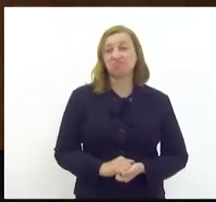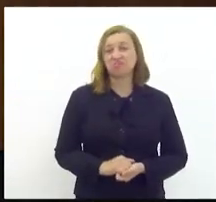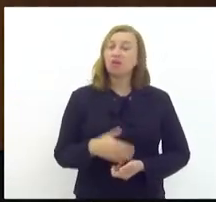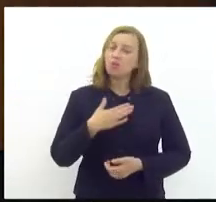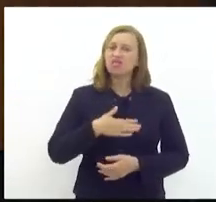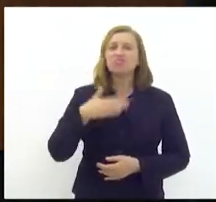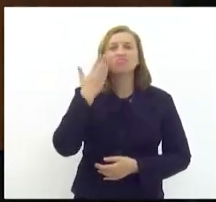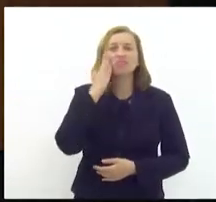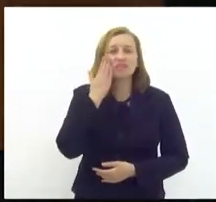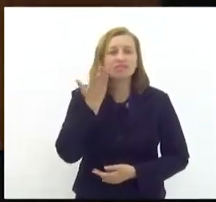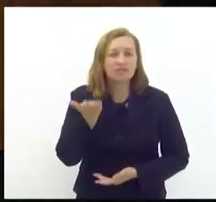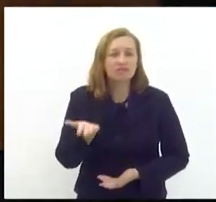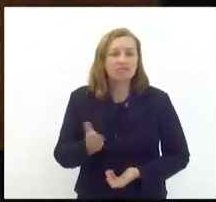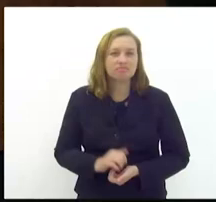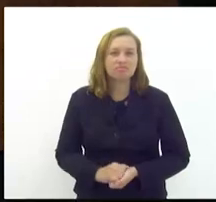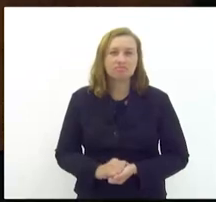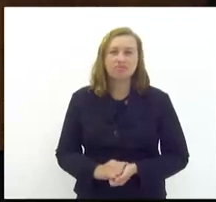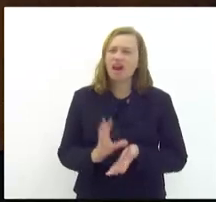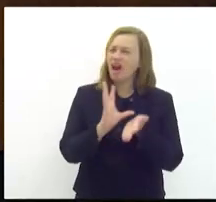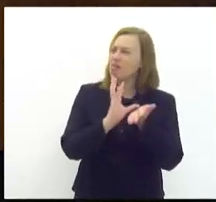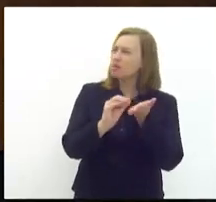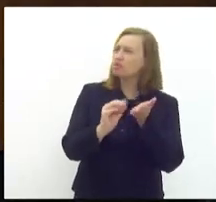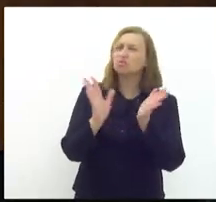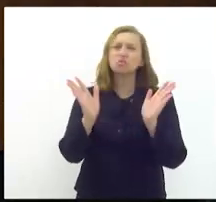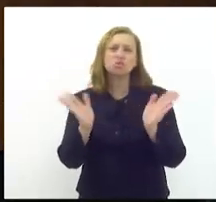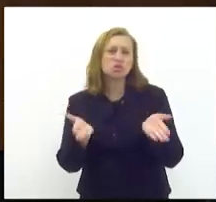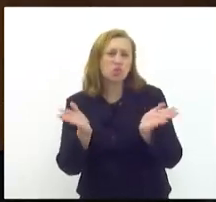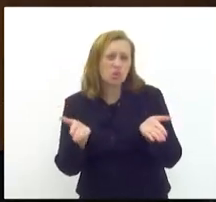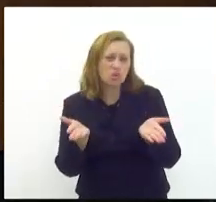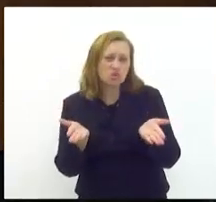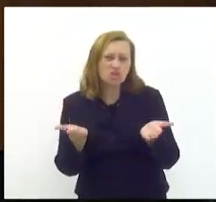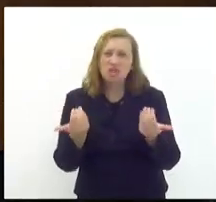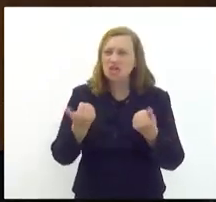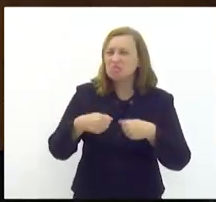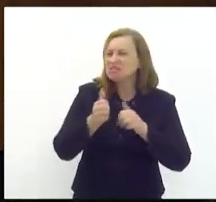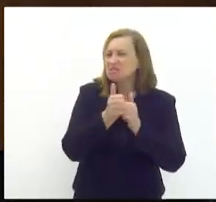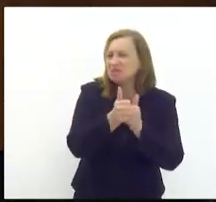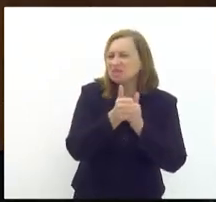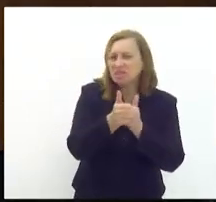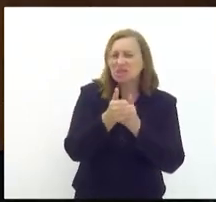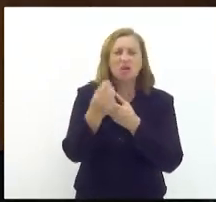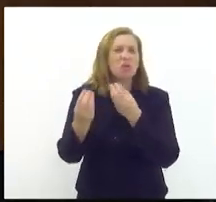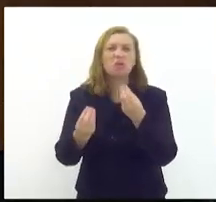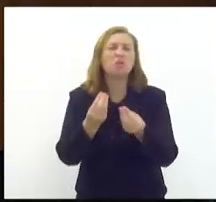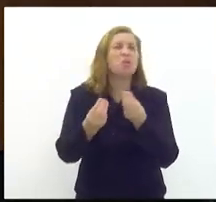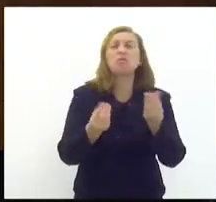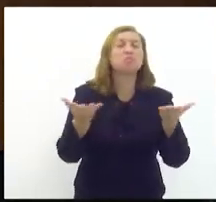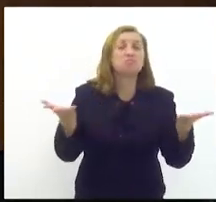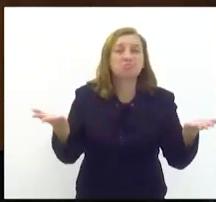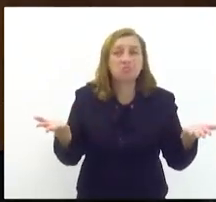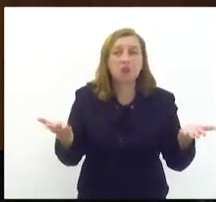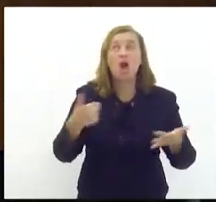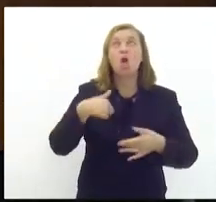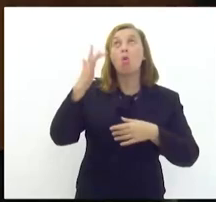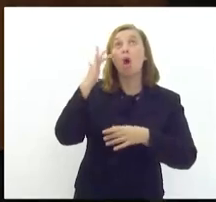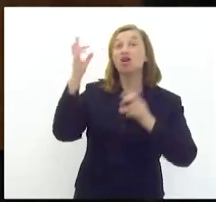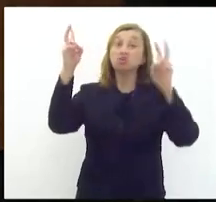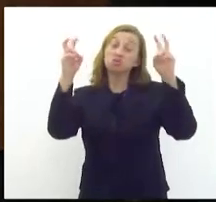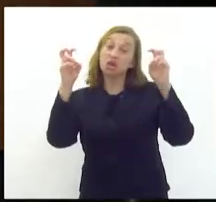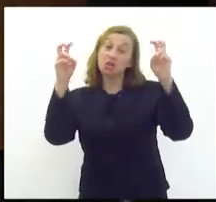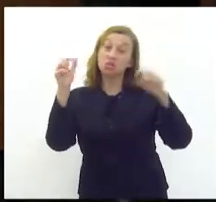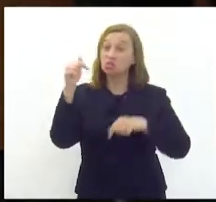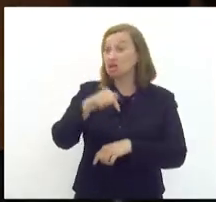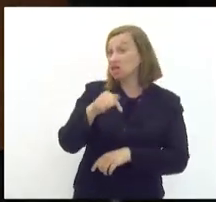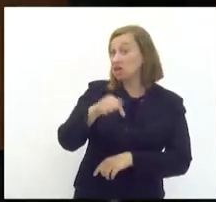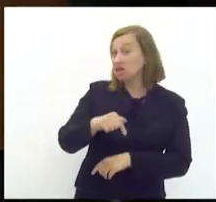entender a pauta ela precisa ser seguida e eu acho que os assuntos aqui